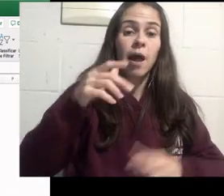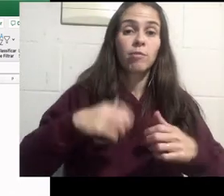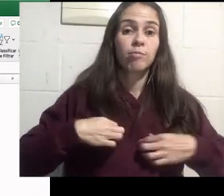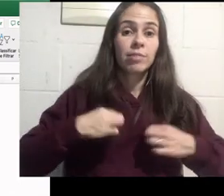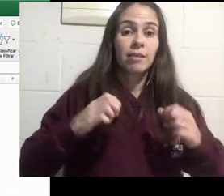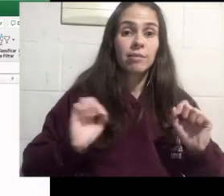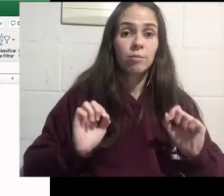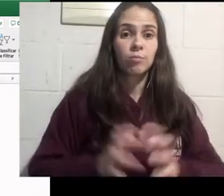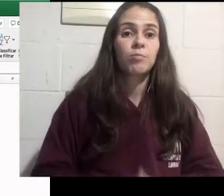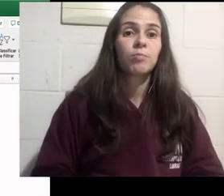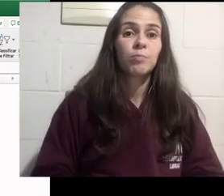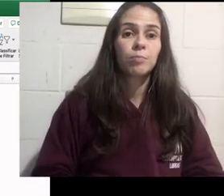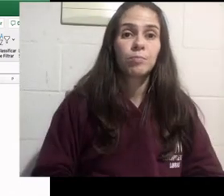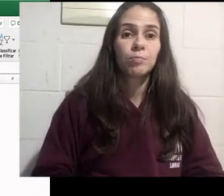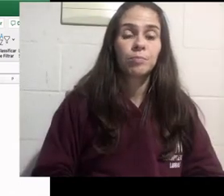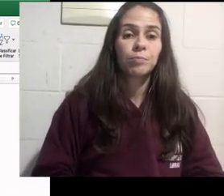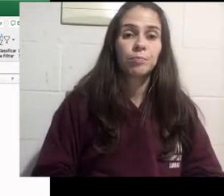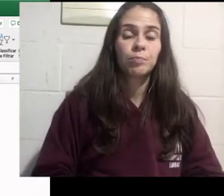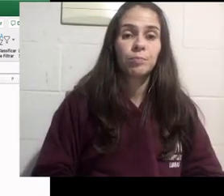e assim por diante, ok?